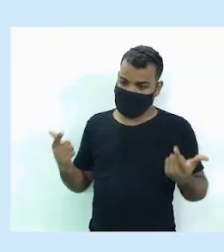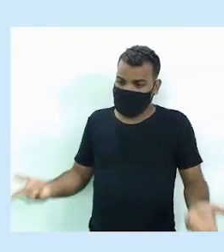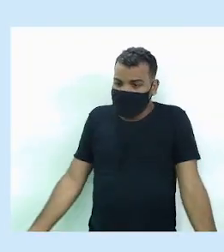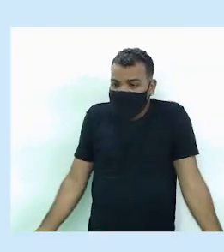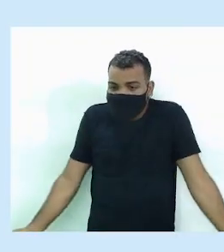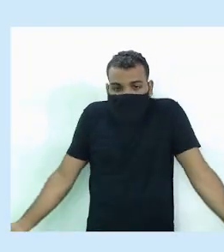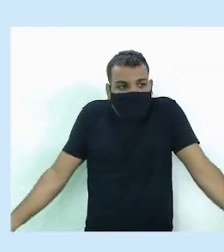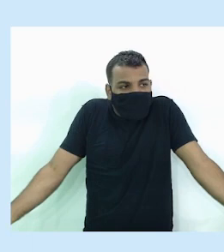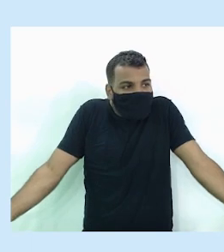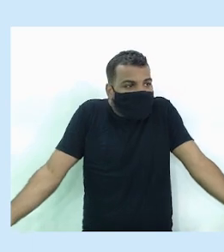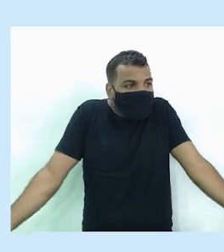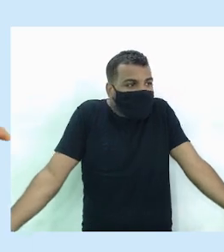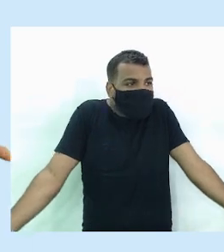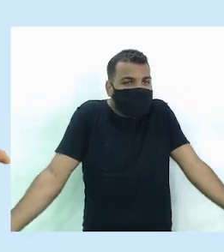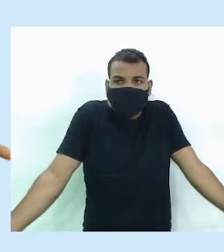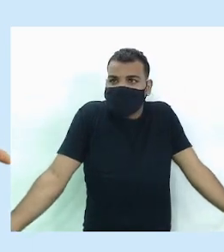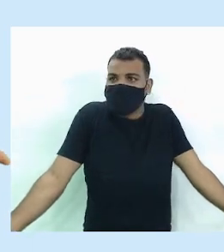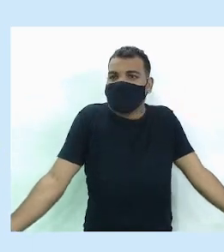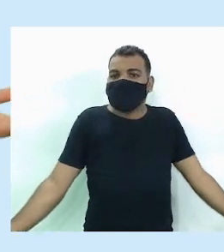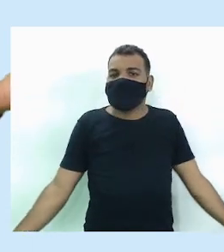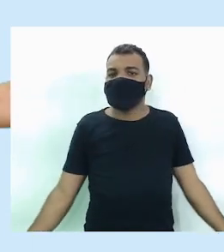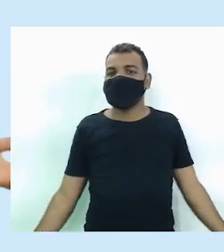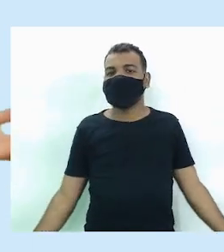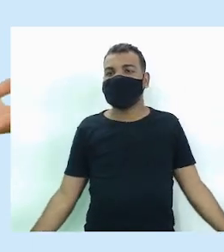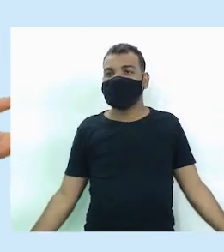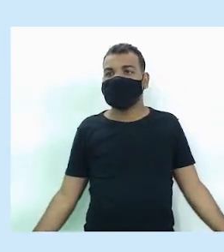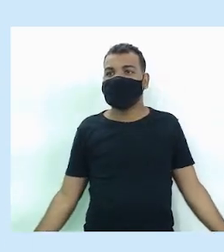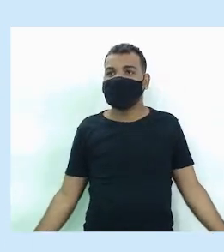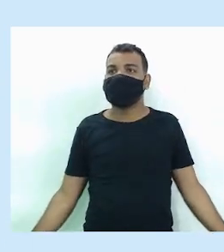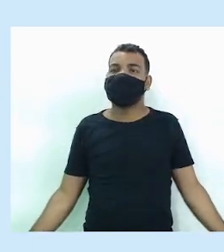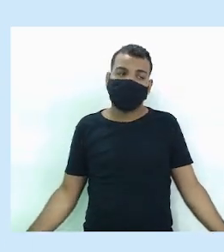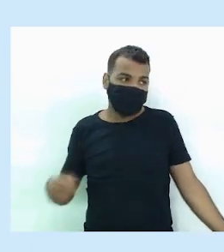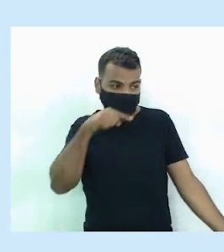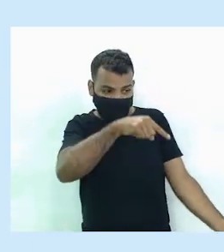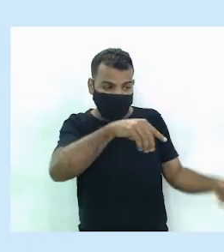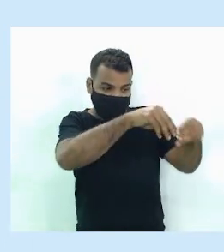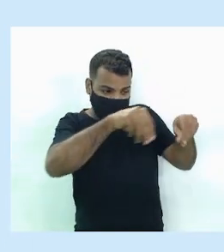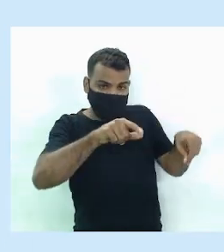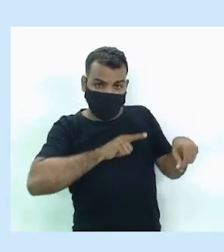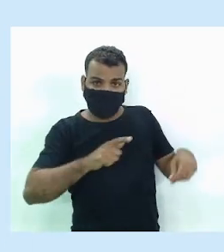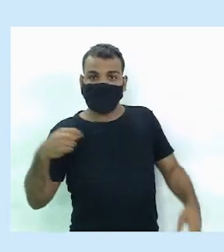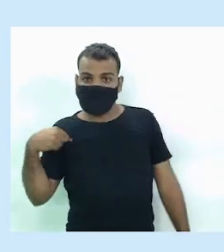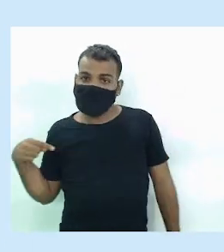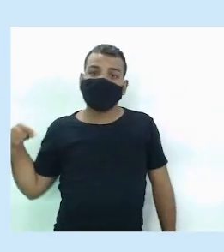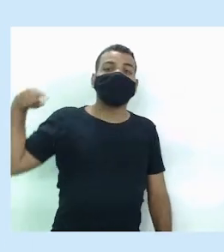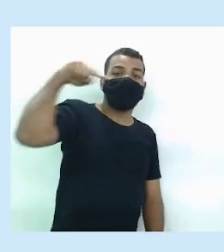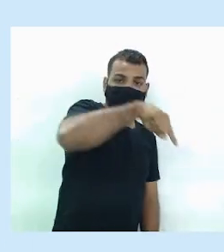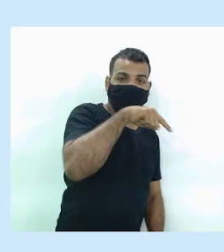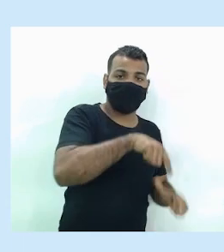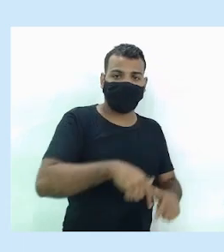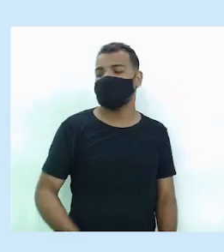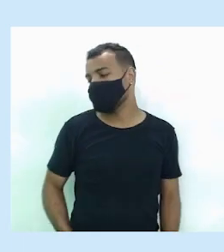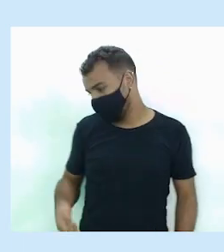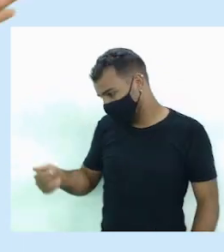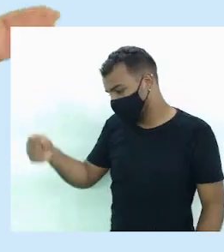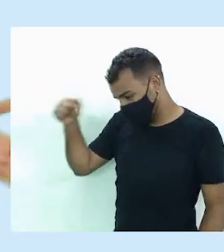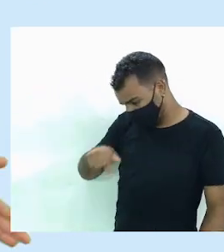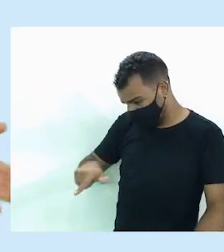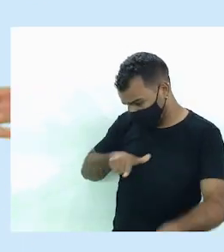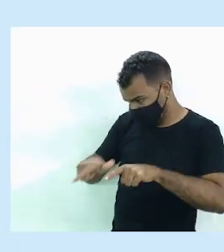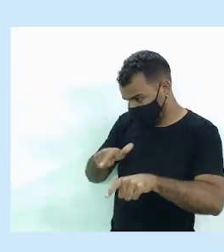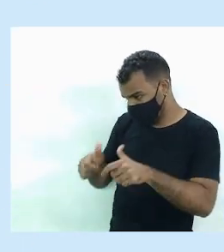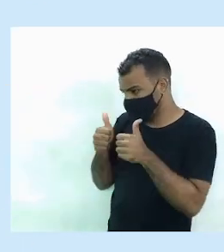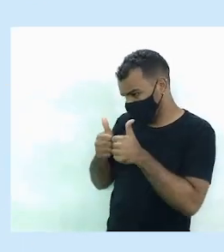o que é que eu vou fazer? Eu vou trabalhar no lugar de quem tem terra. Aí o cara diz assim, beleza, você trabalha, fica